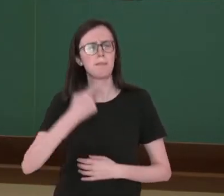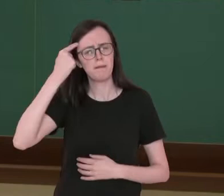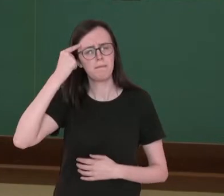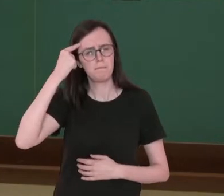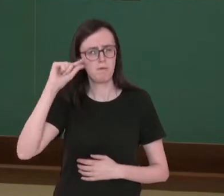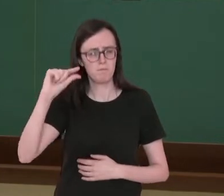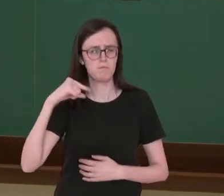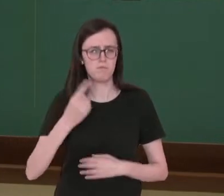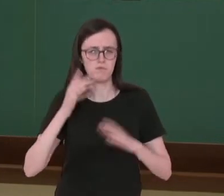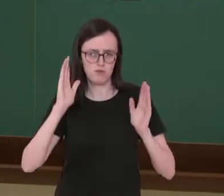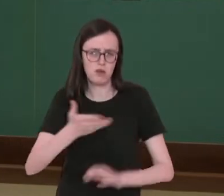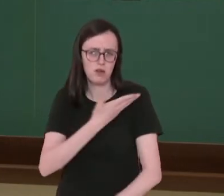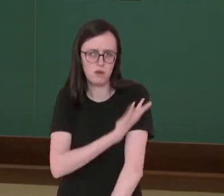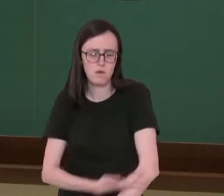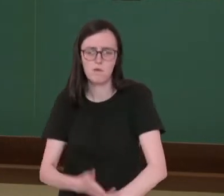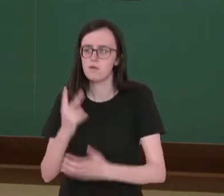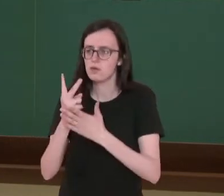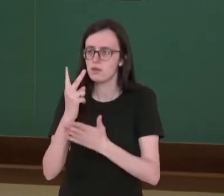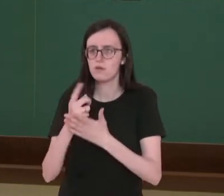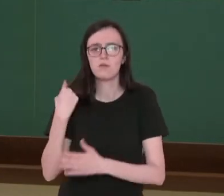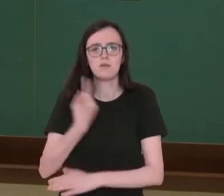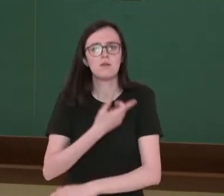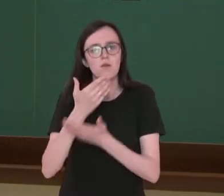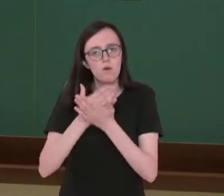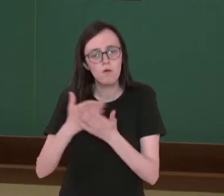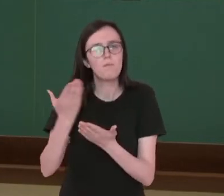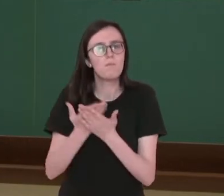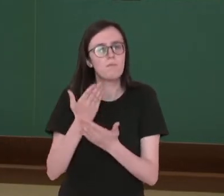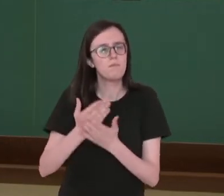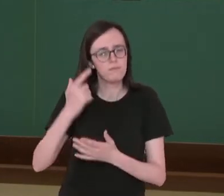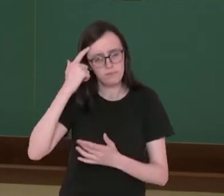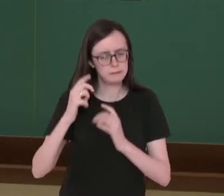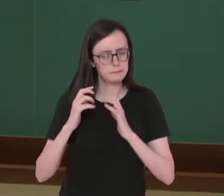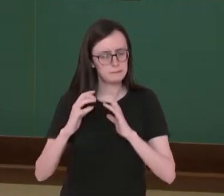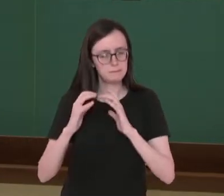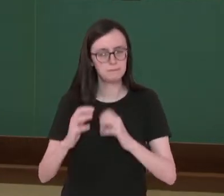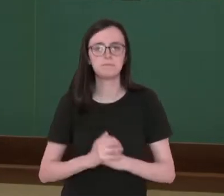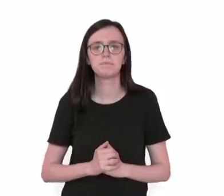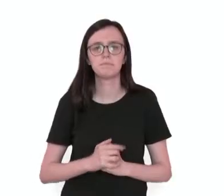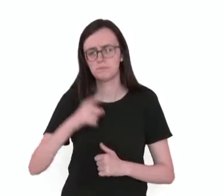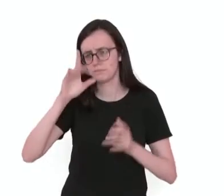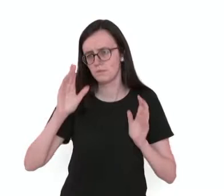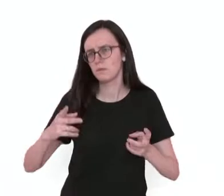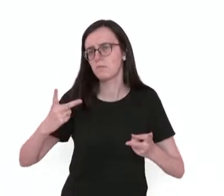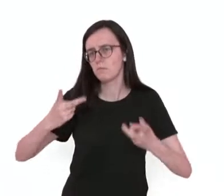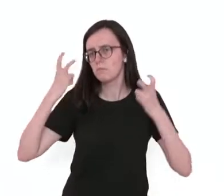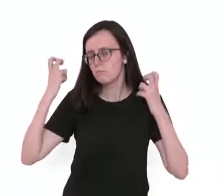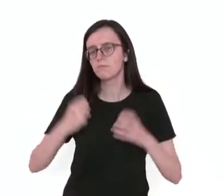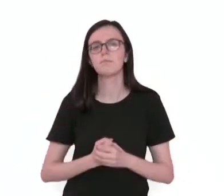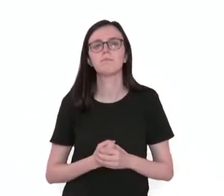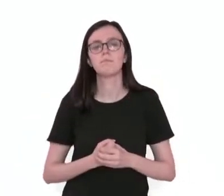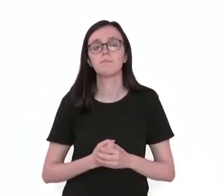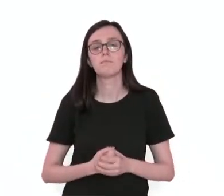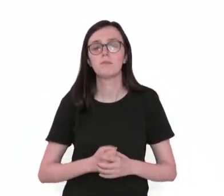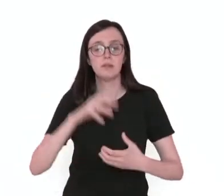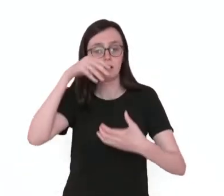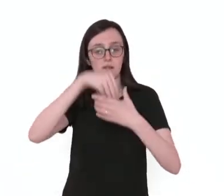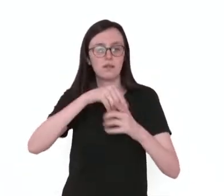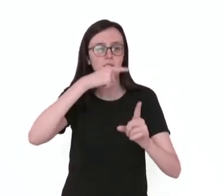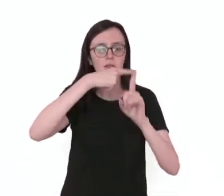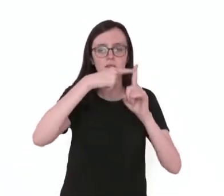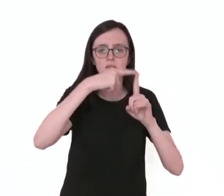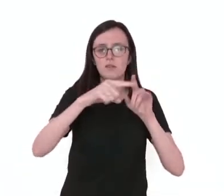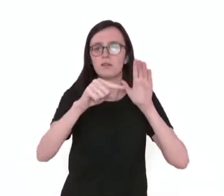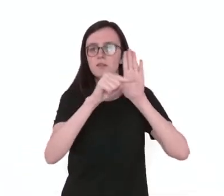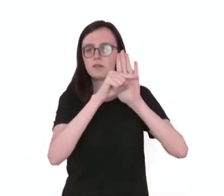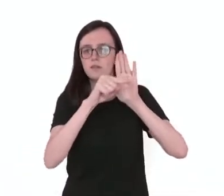estão acostumados, sempre a gente começa nossa aula pensando um problema. Você já percebeu que na adição,